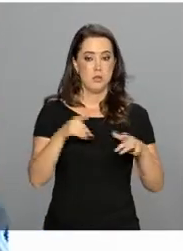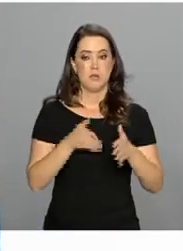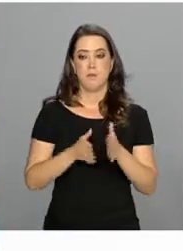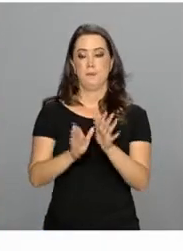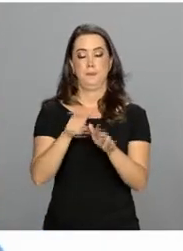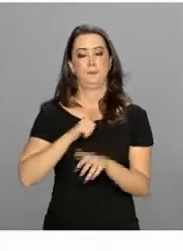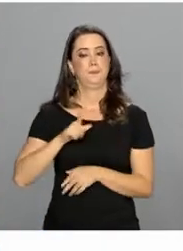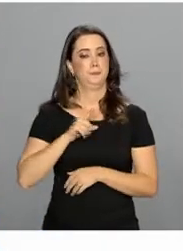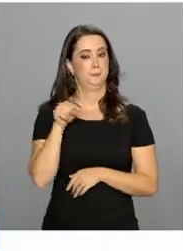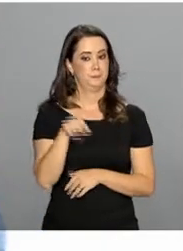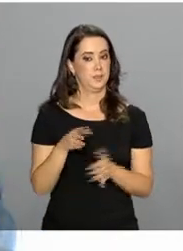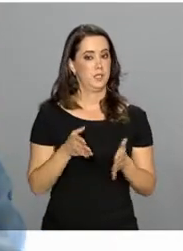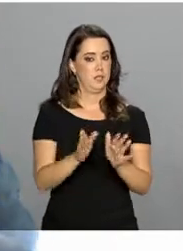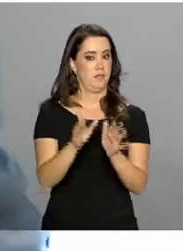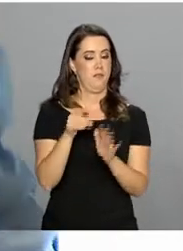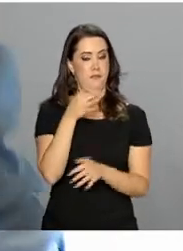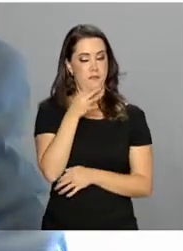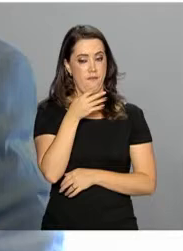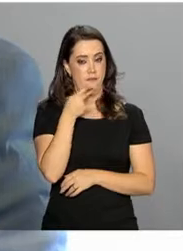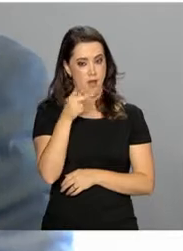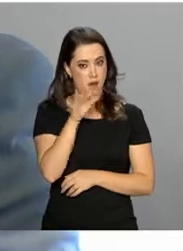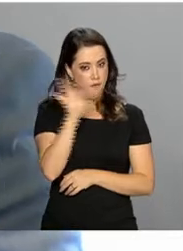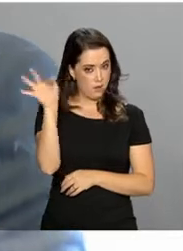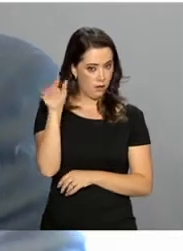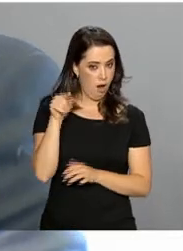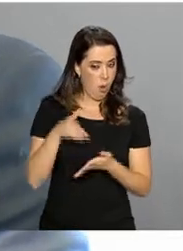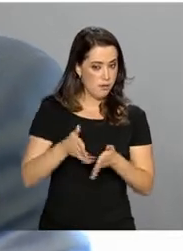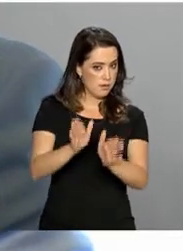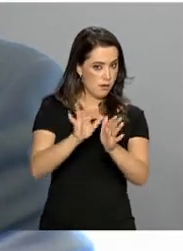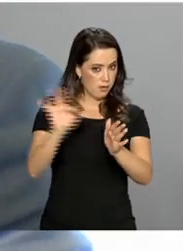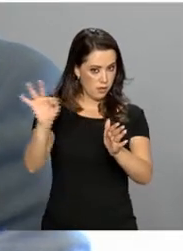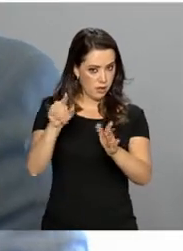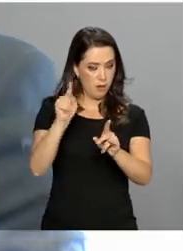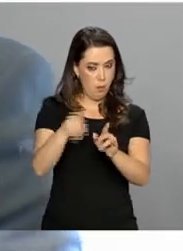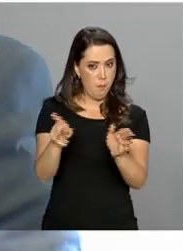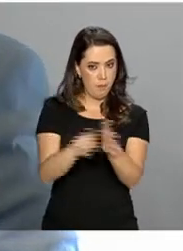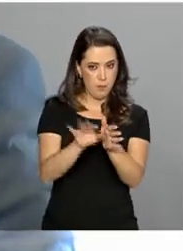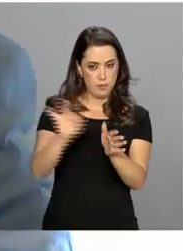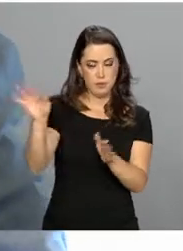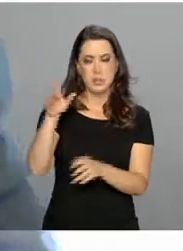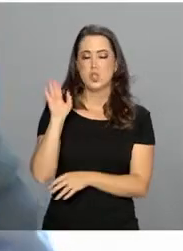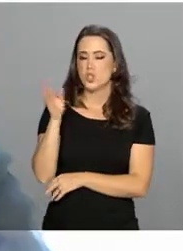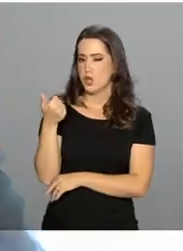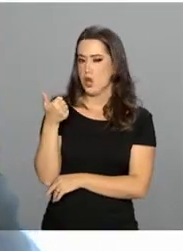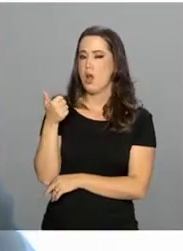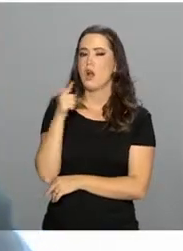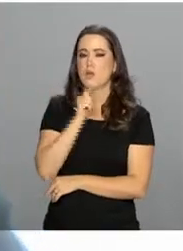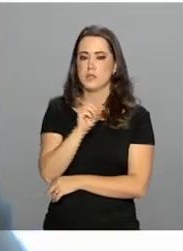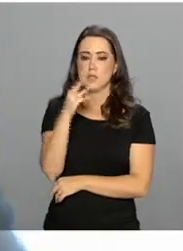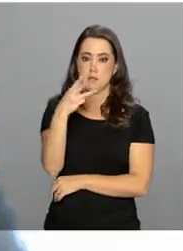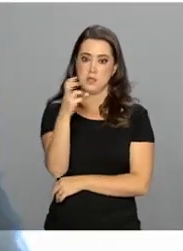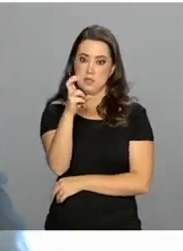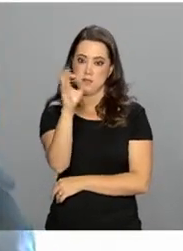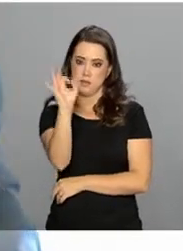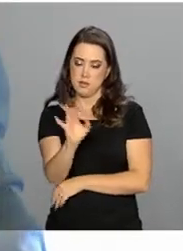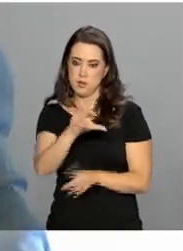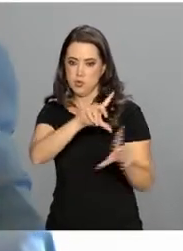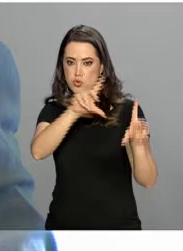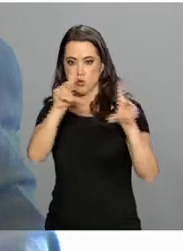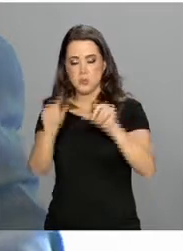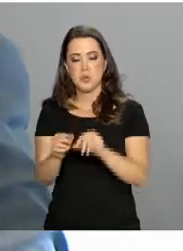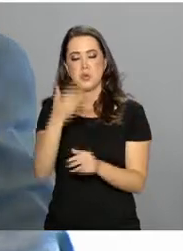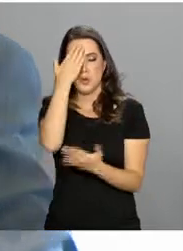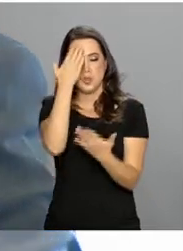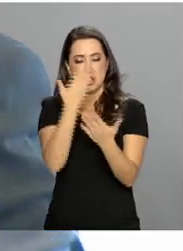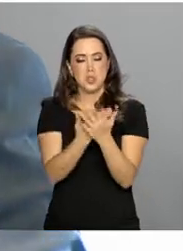que nós temos, rodovias, aqui falo rodovias federais, nós já alcançamos 35% de redução. E tenho certeza que